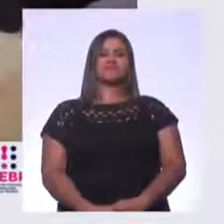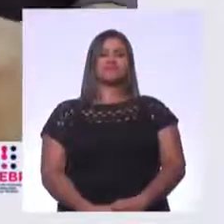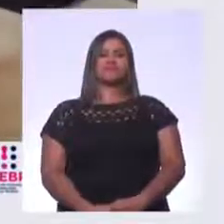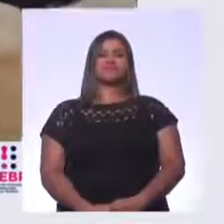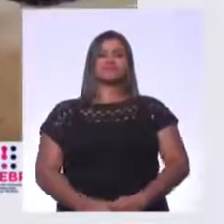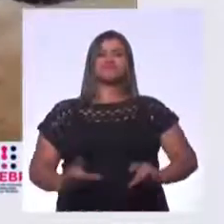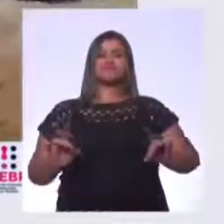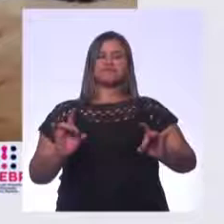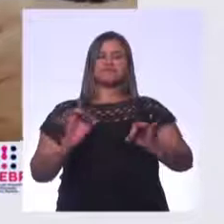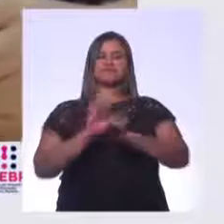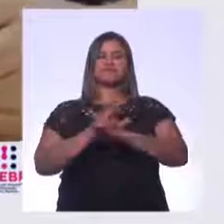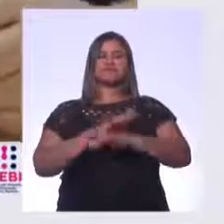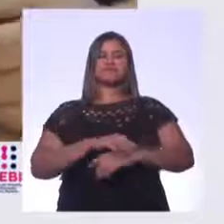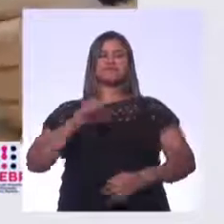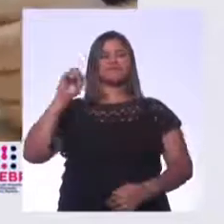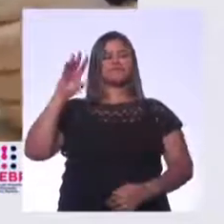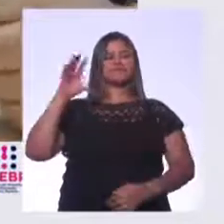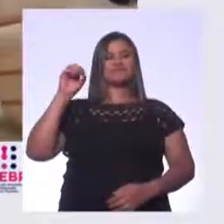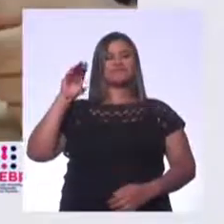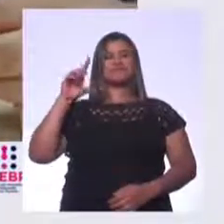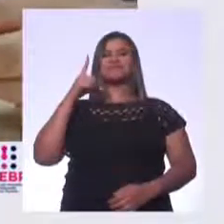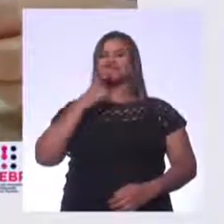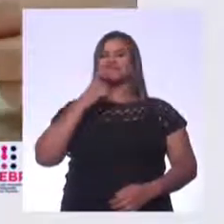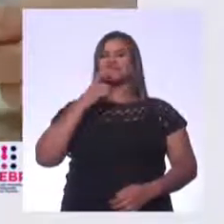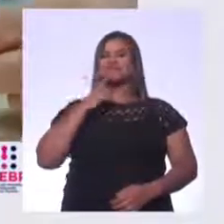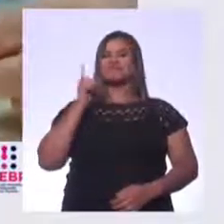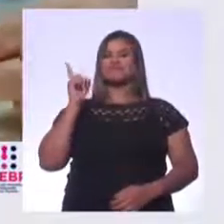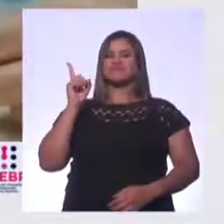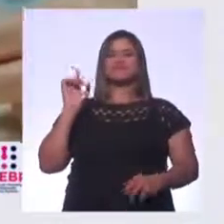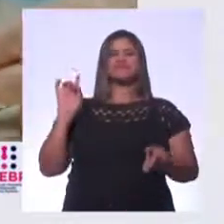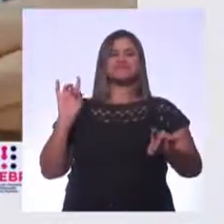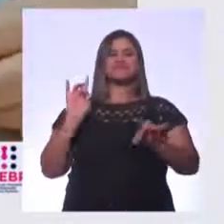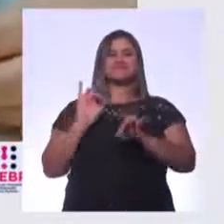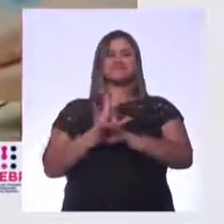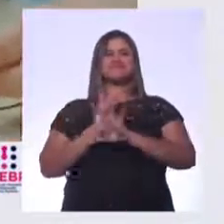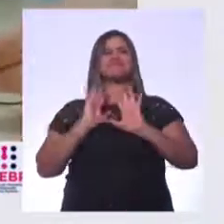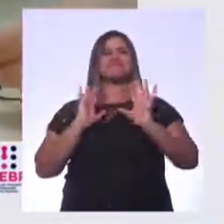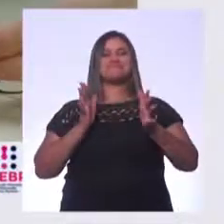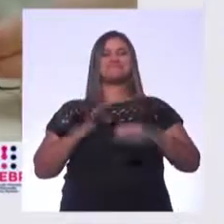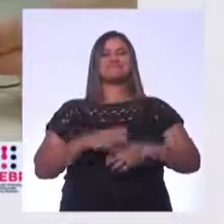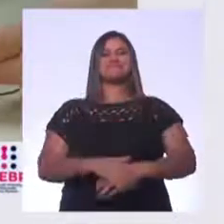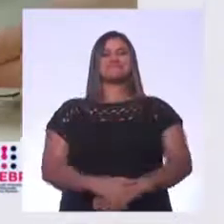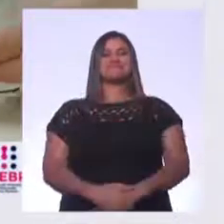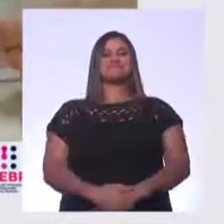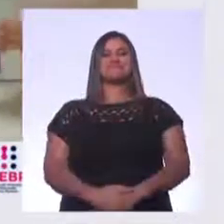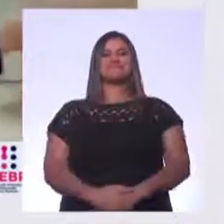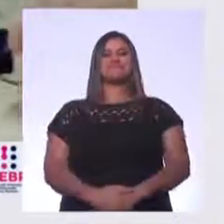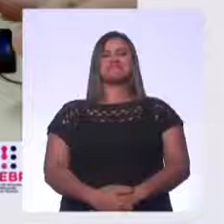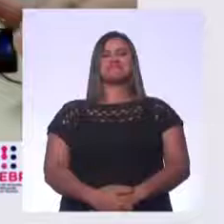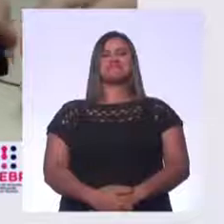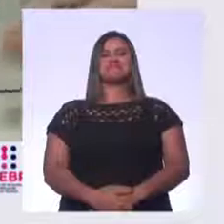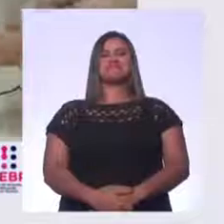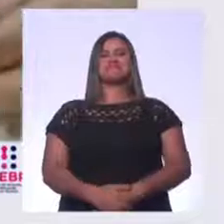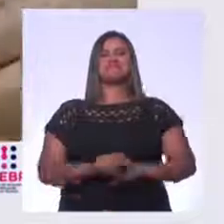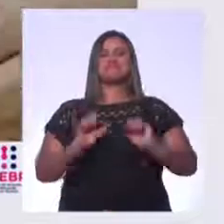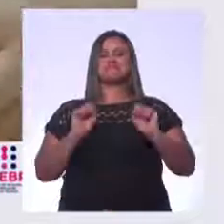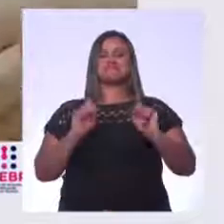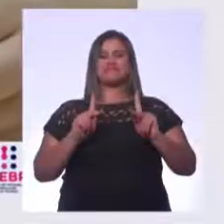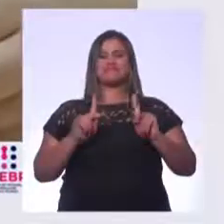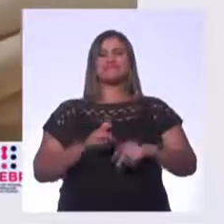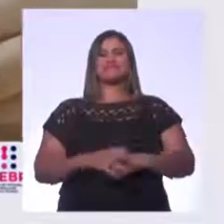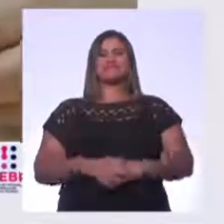Pronto, já acendeu o LED, já finalizamos o nosso circuito. Ok?